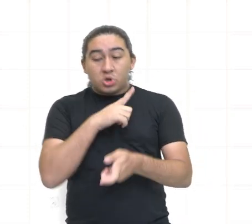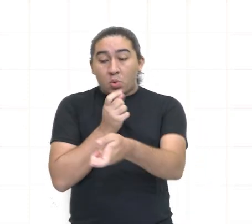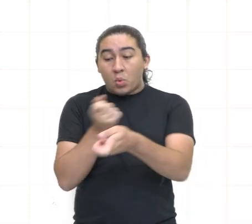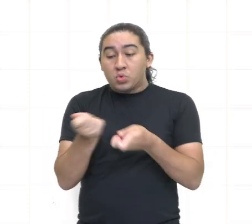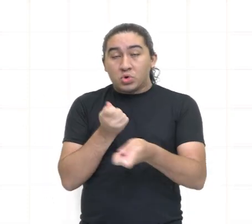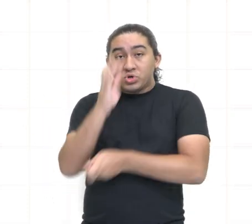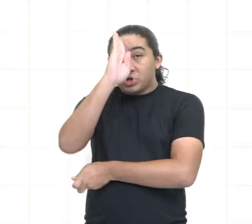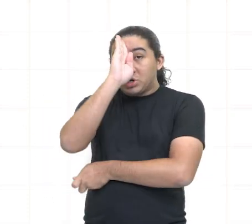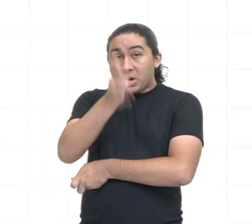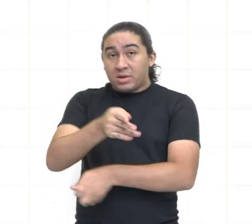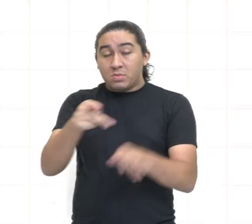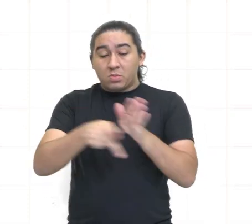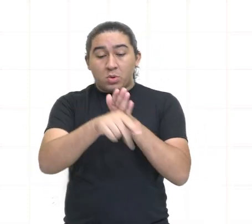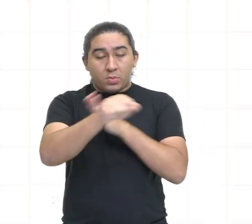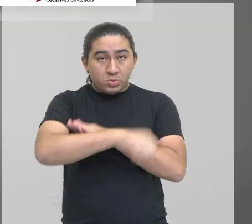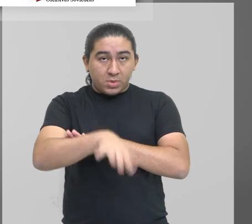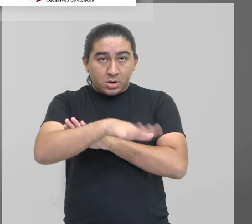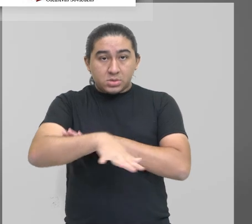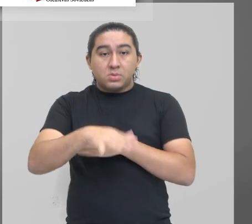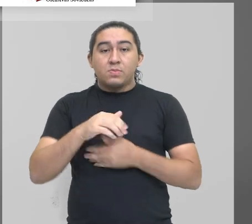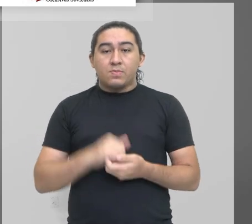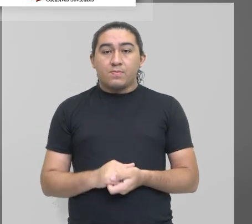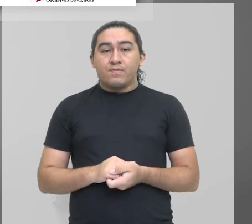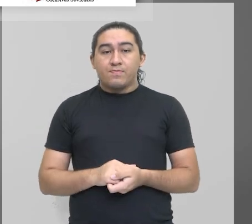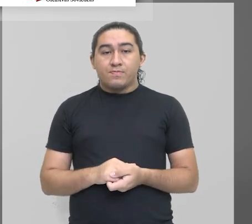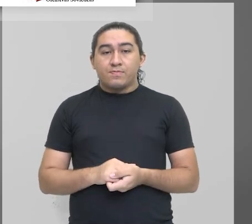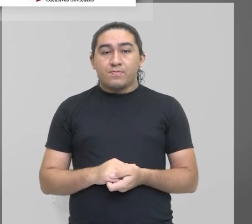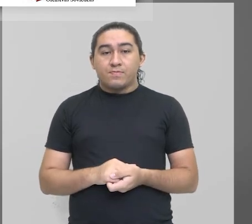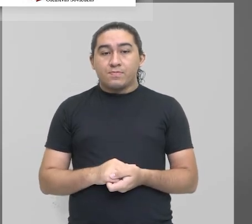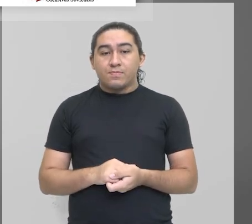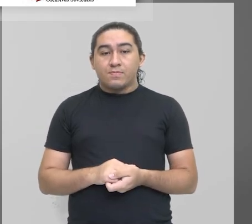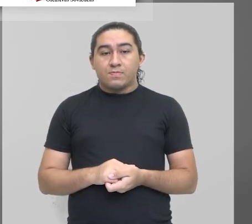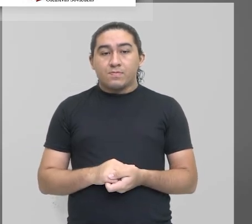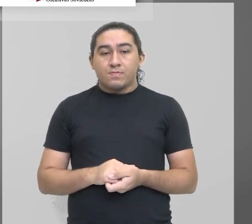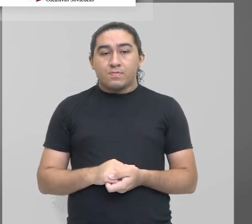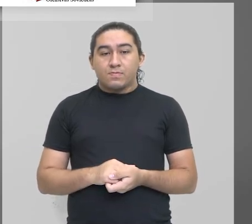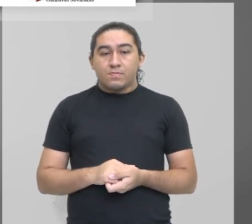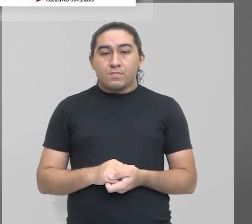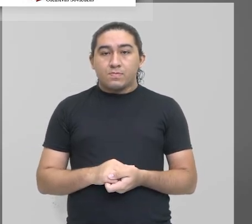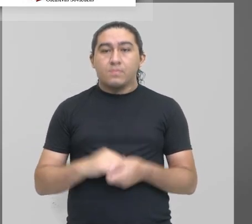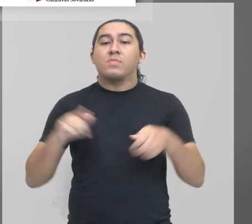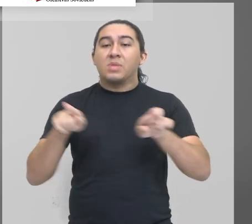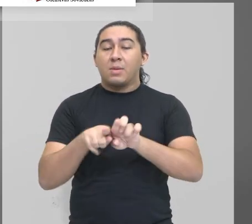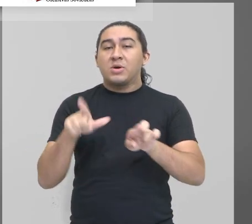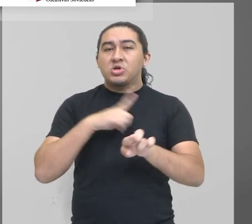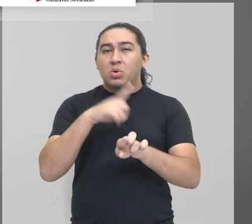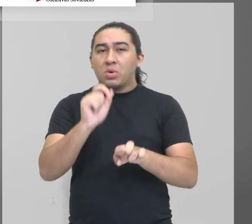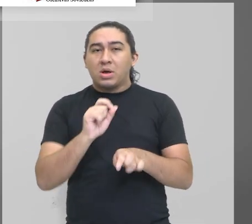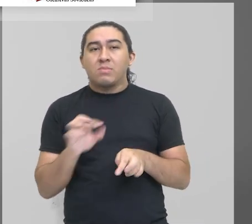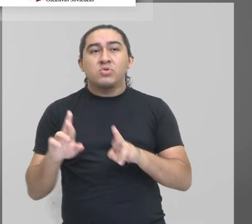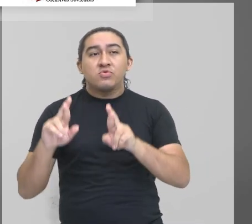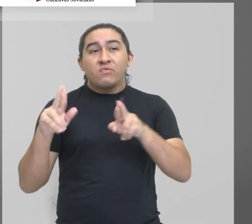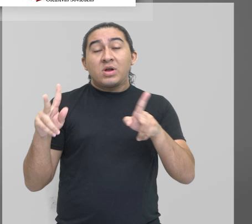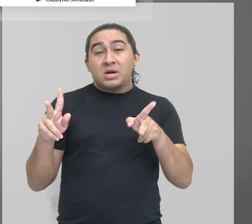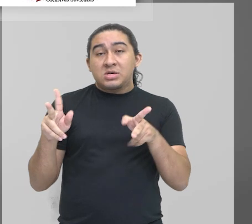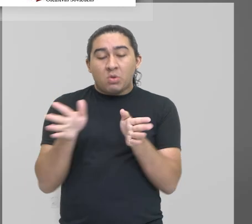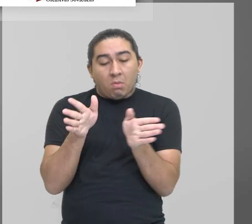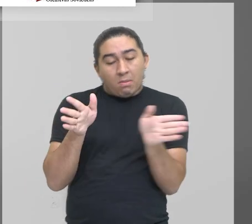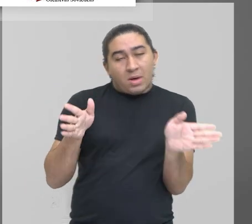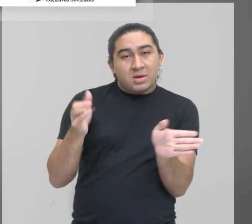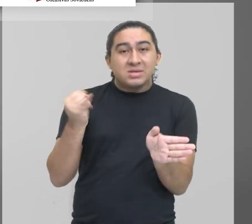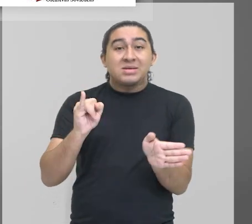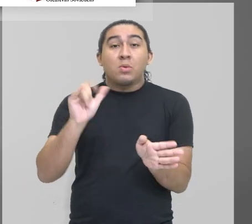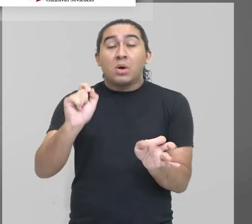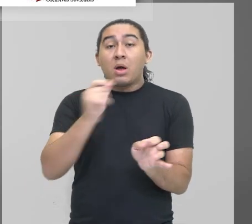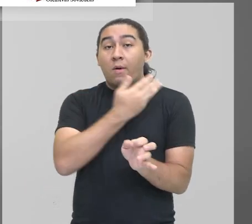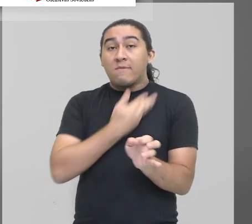dominava diretamente o território, e também existia uma dominação indireta quando quem